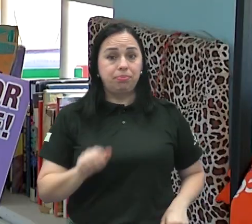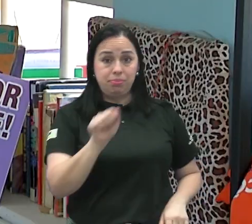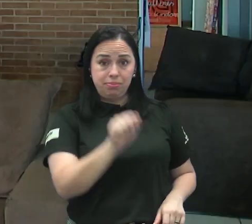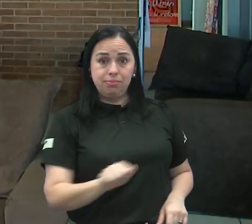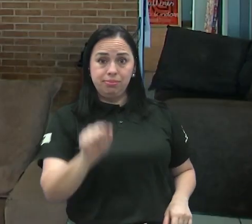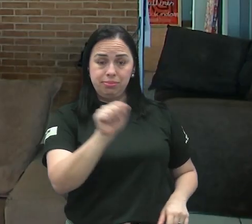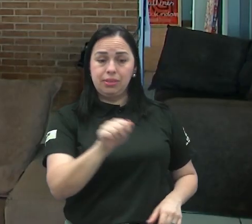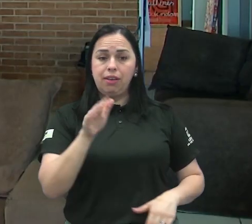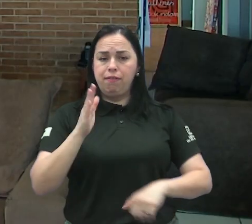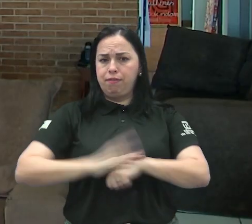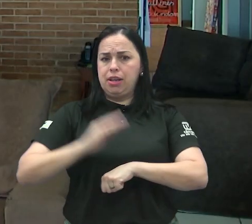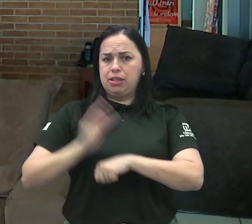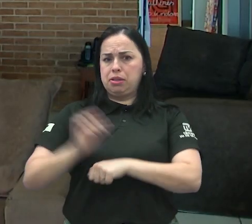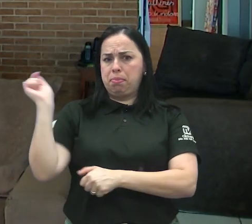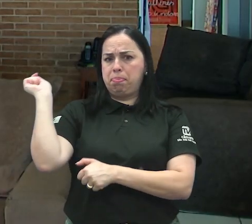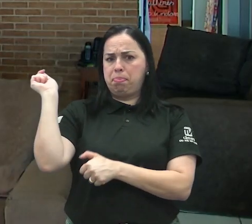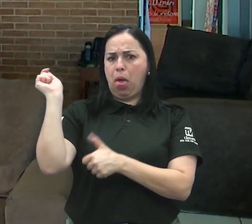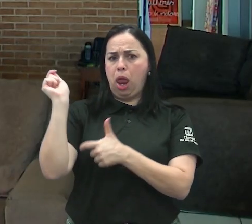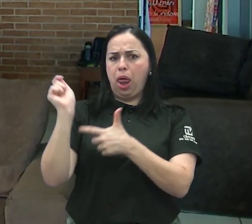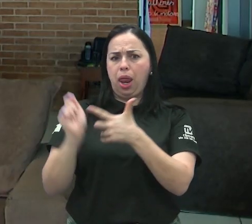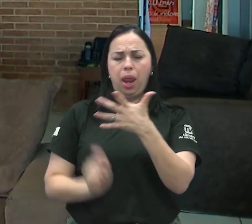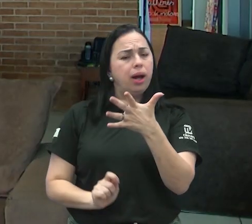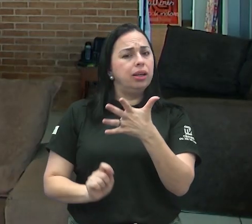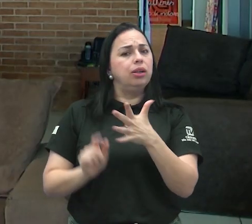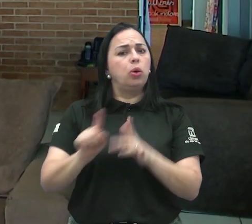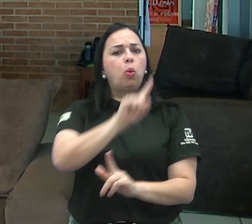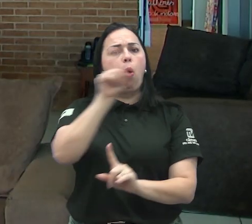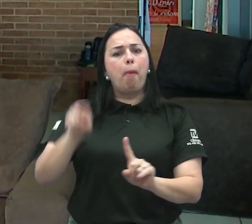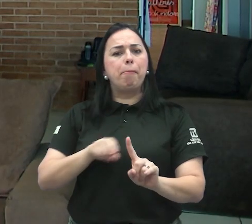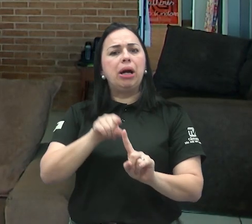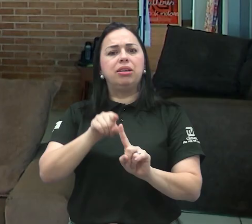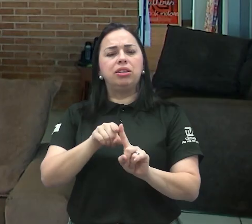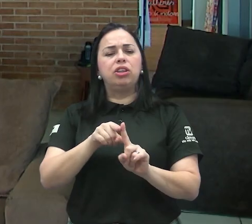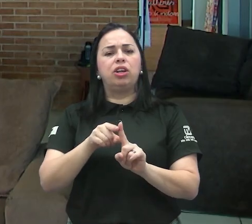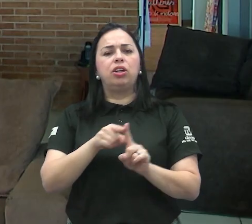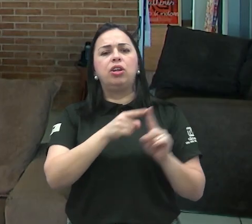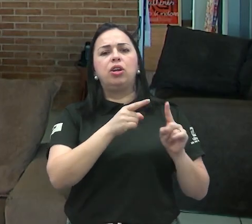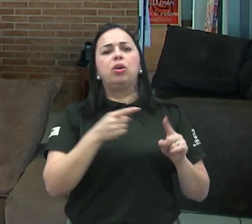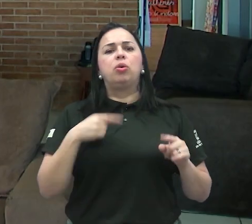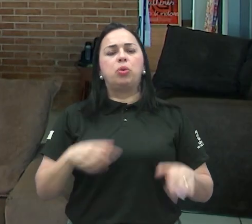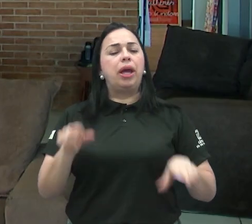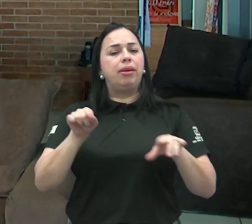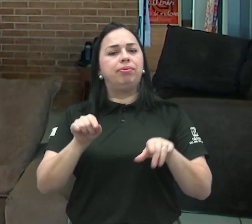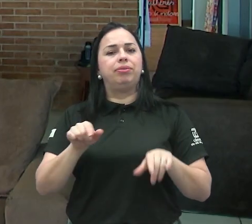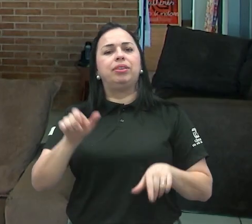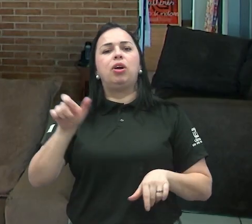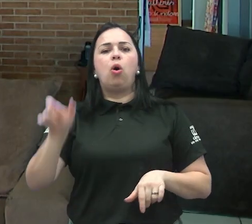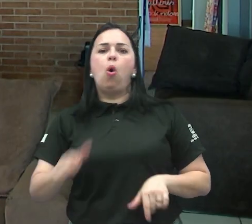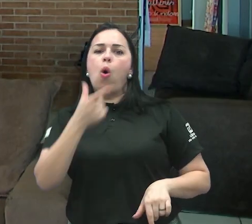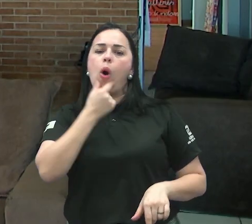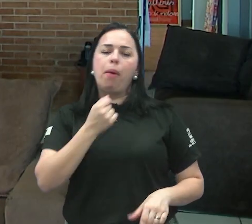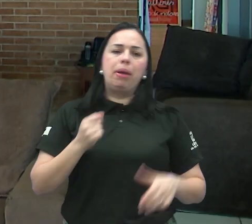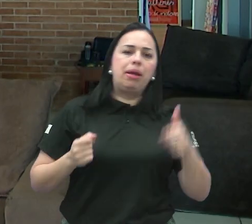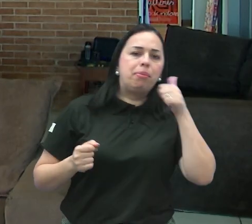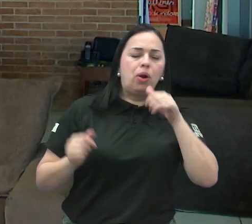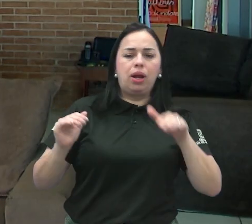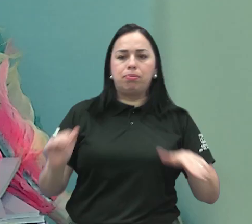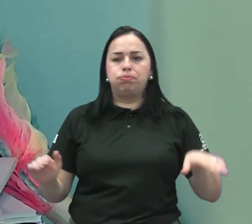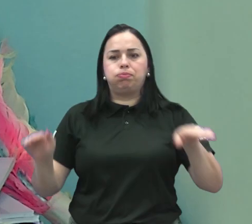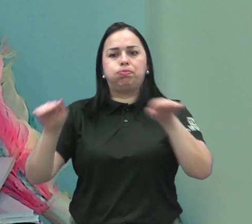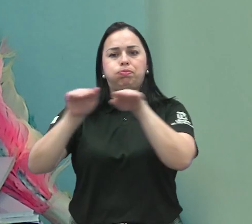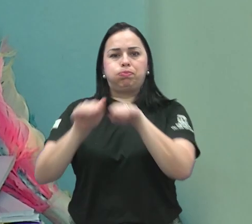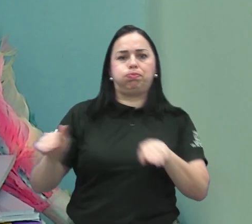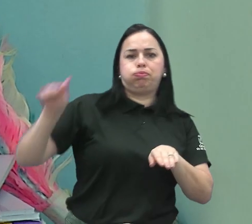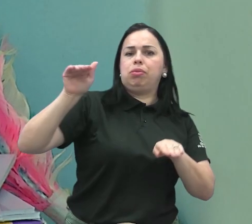né? A associação desenvolve diversas atividades com o objetivo de combater a desigualdade de gênero